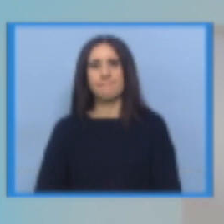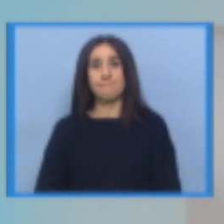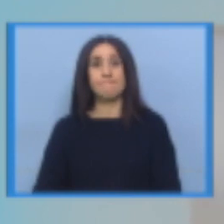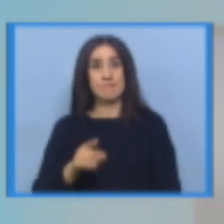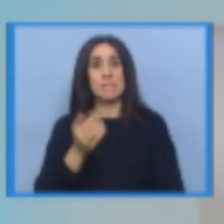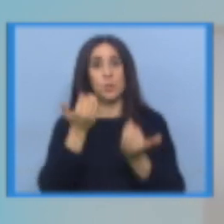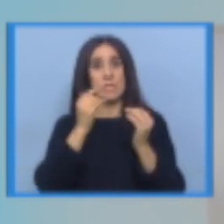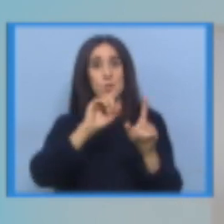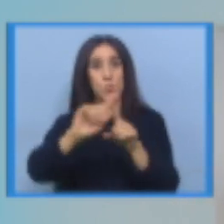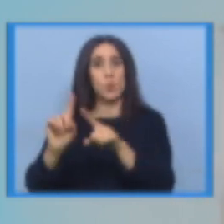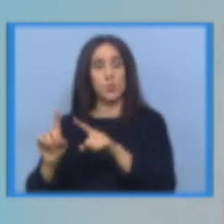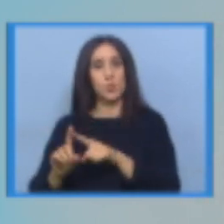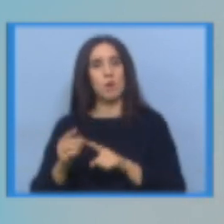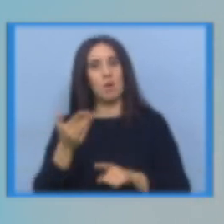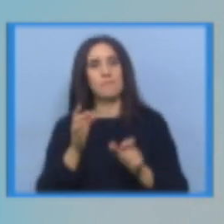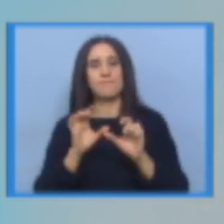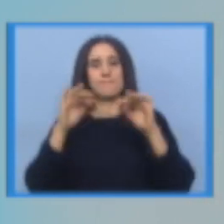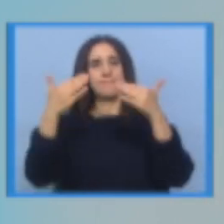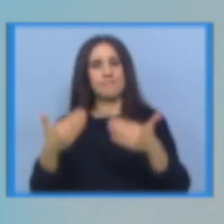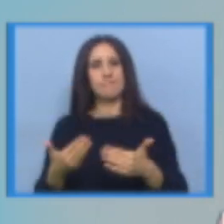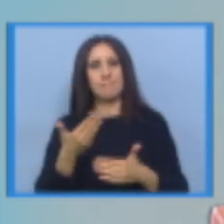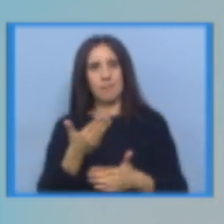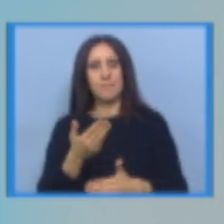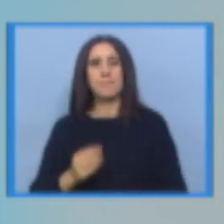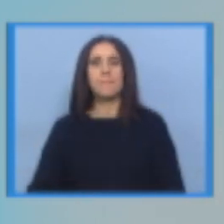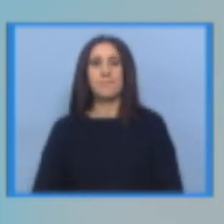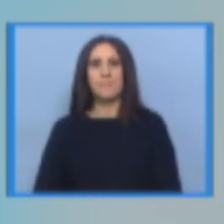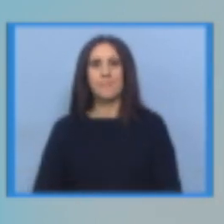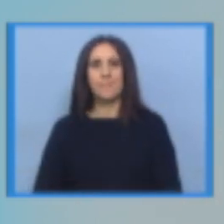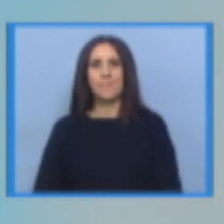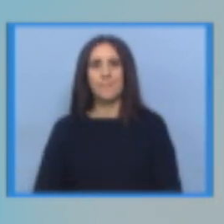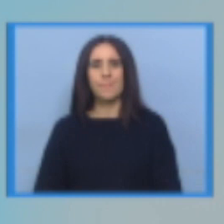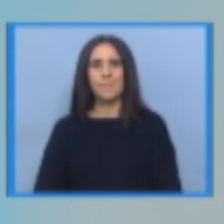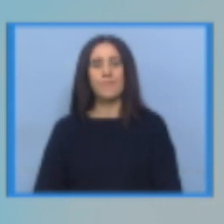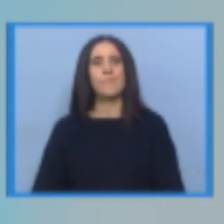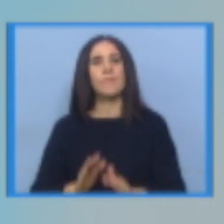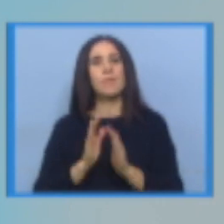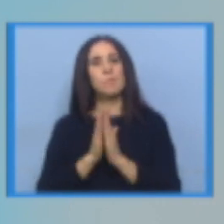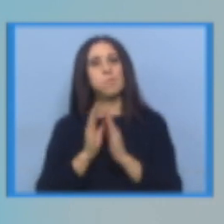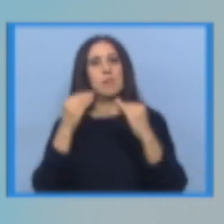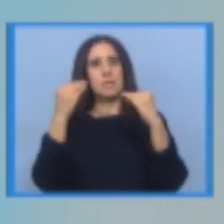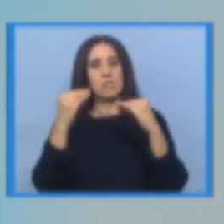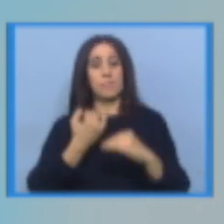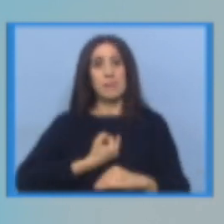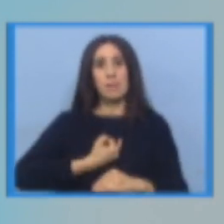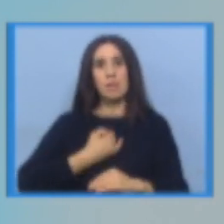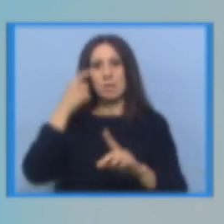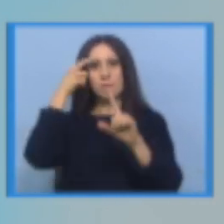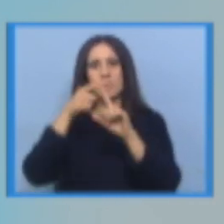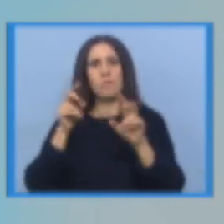Acompanhe estas e outras notícias no portal da agência Eclésia. Catequista, Identidade e Missão é o tema